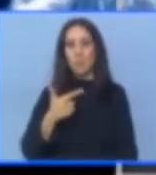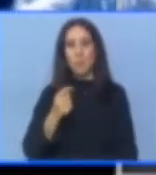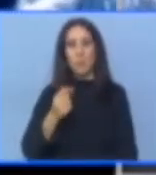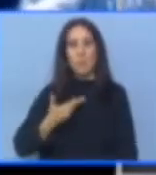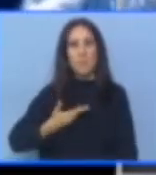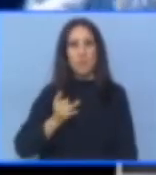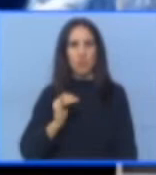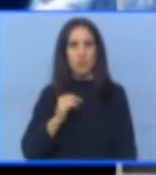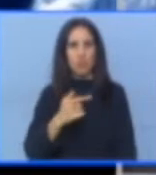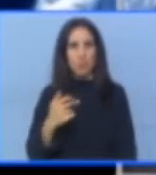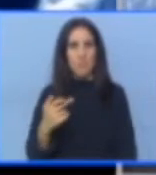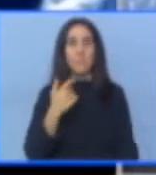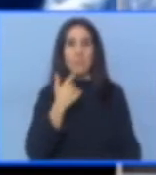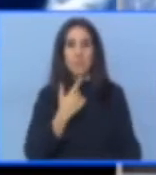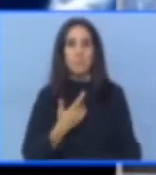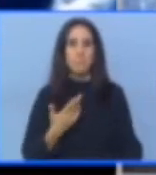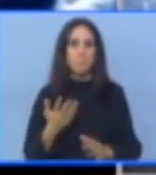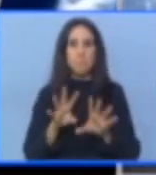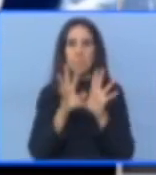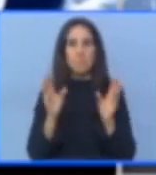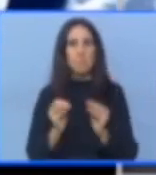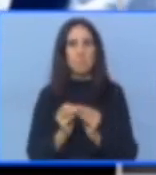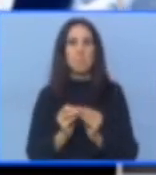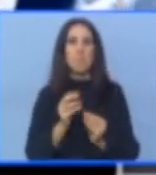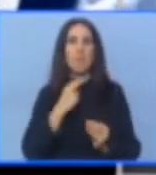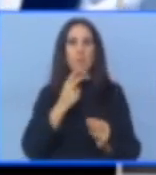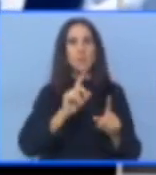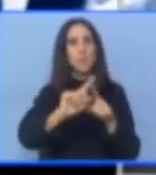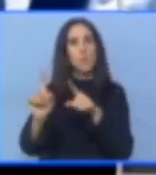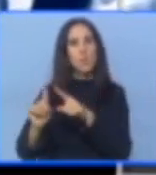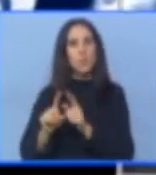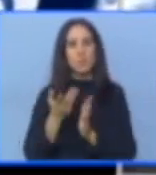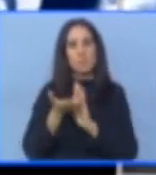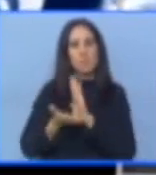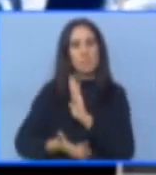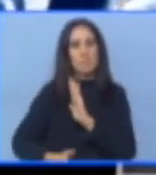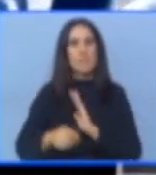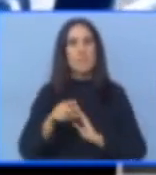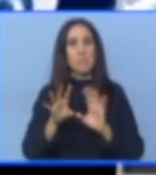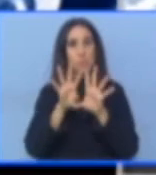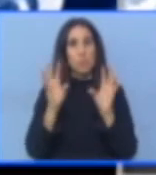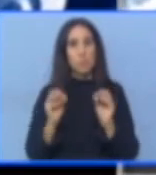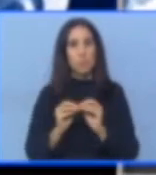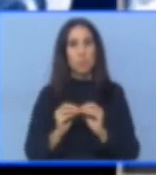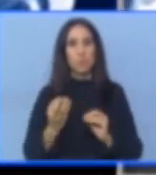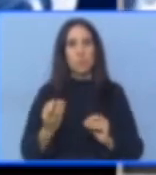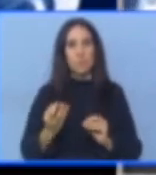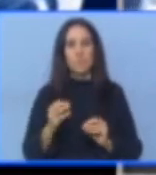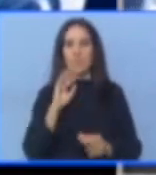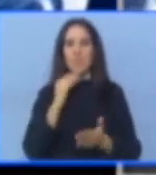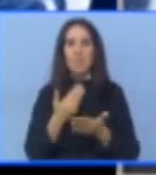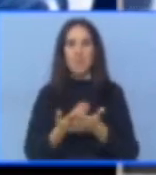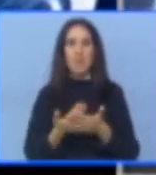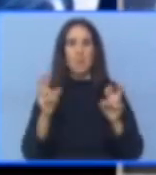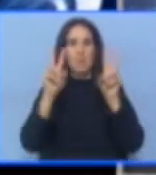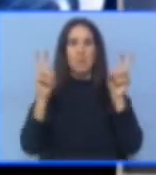um conjunto de voz, de polissemia, que no seu conjunto dão exatamente o